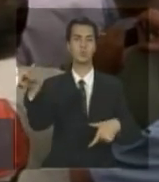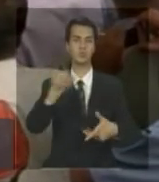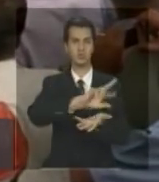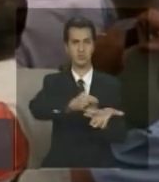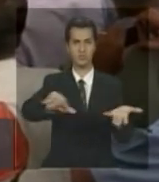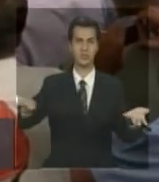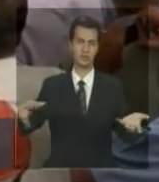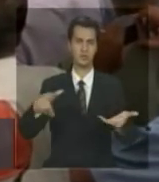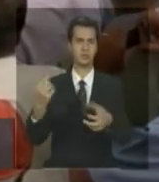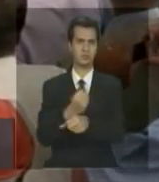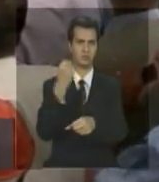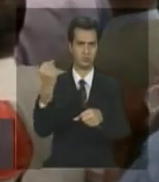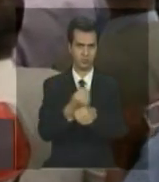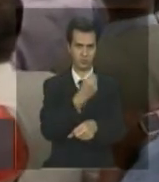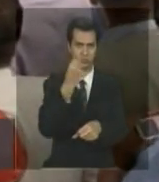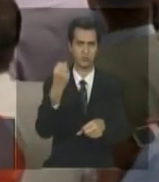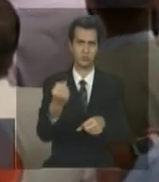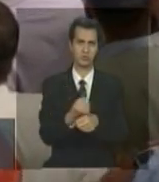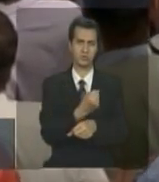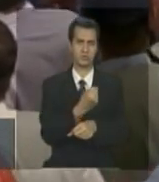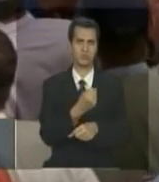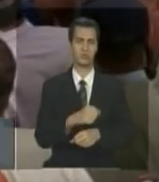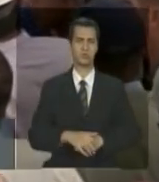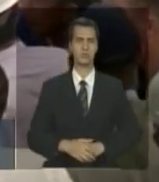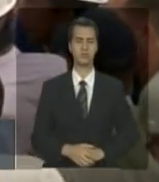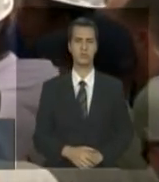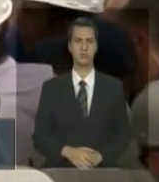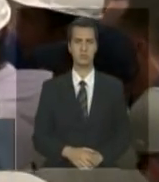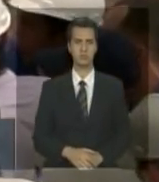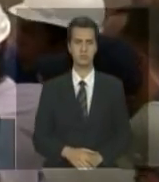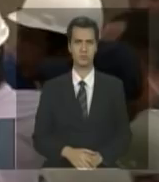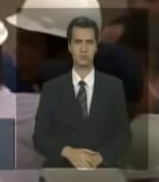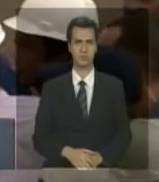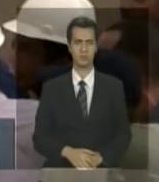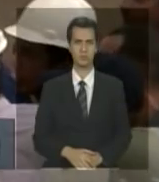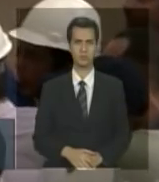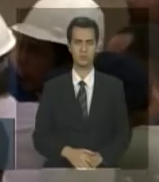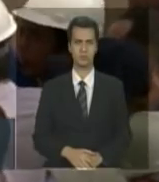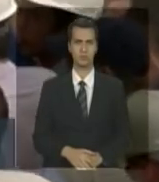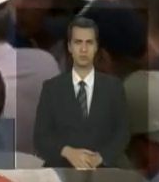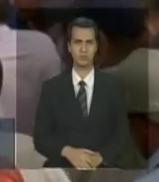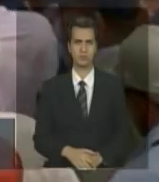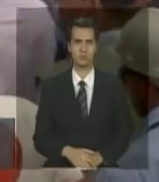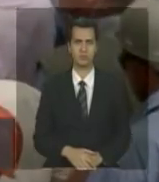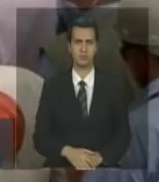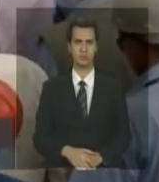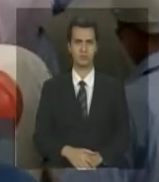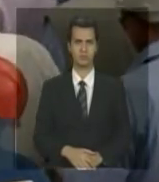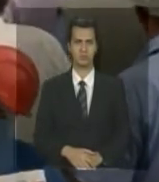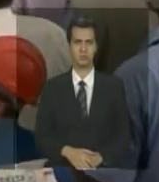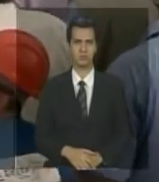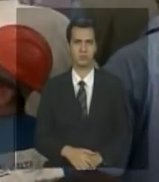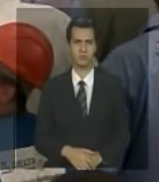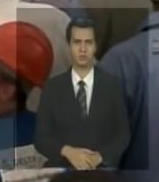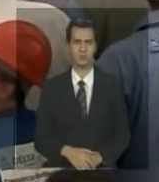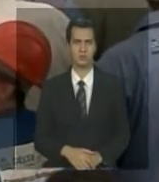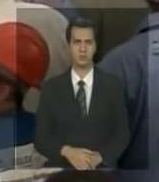também outras obras além do lote 6, no lote 6 em outros lotes.